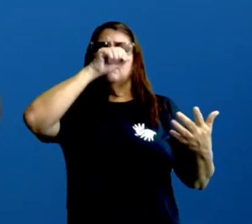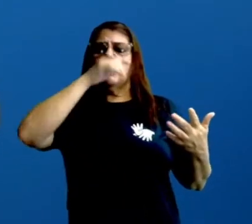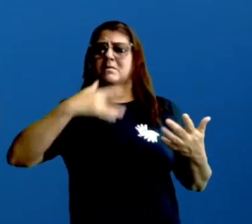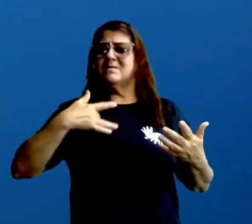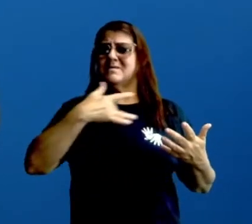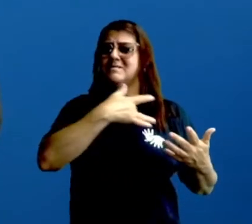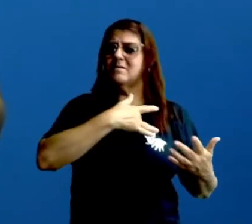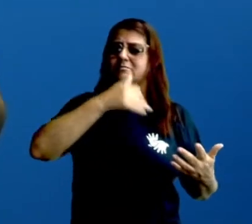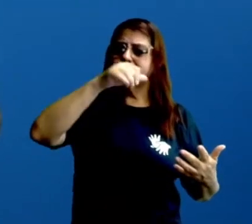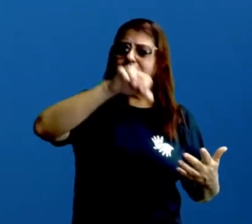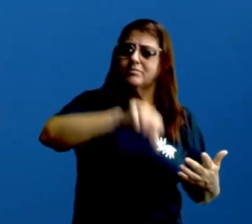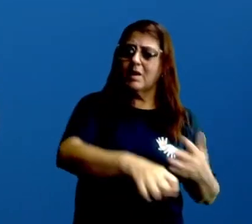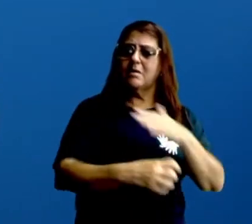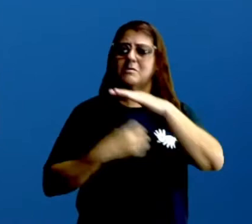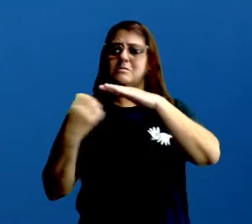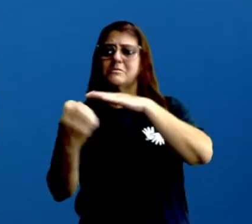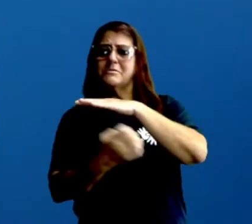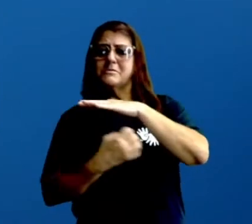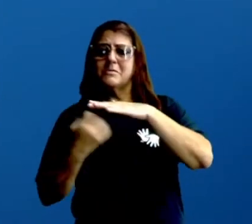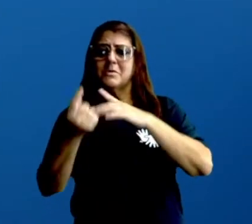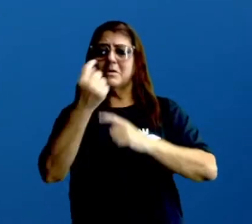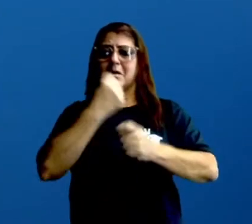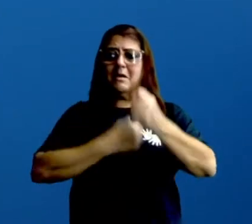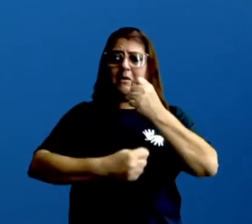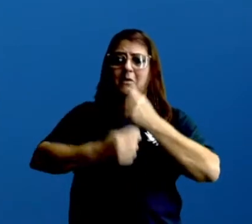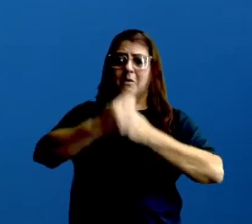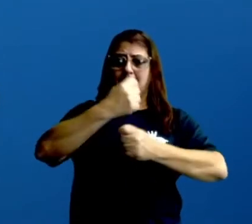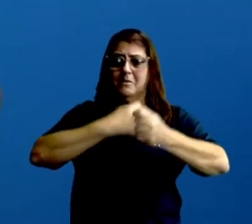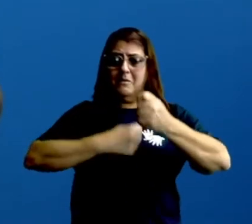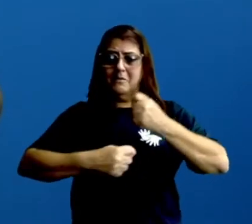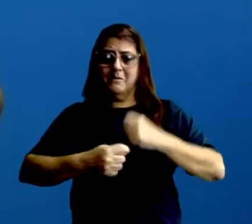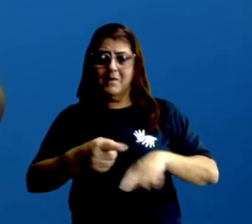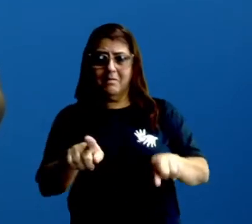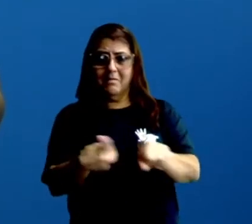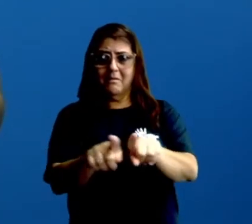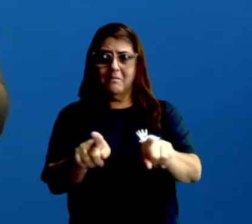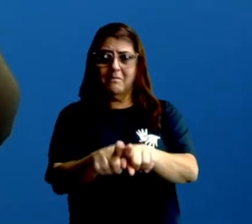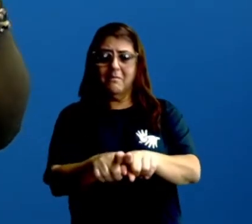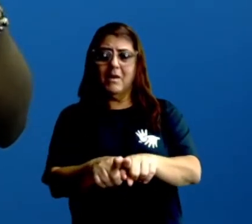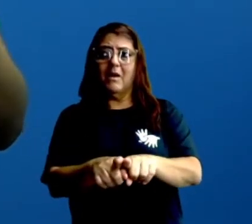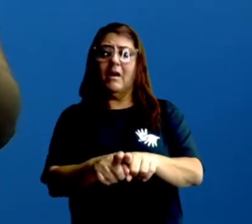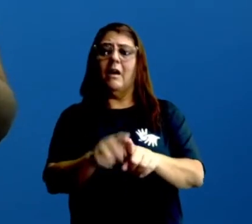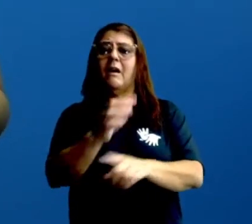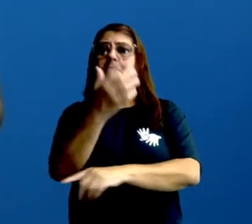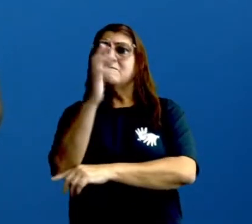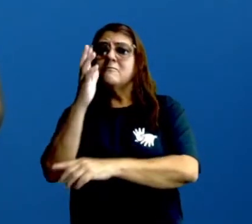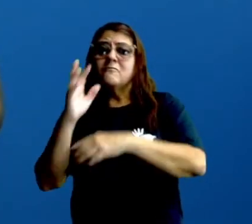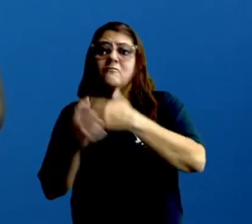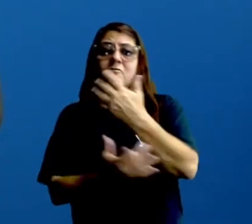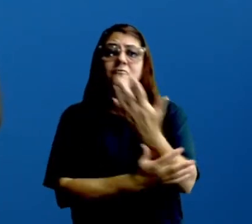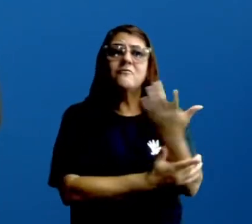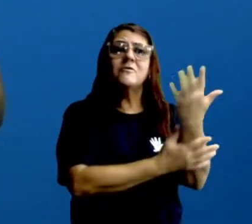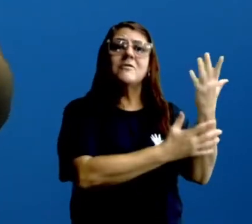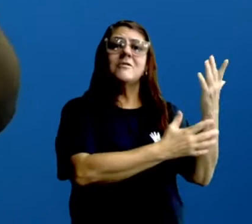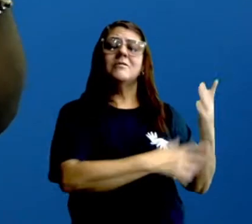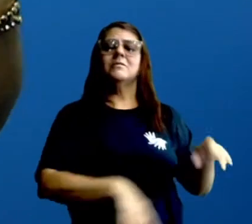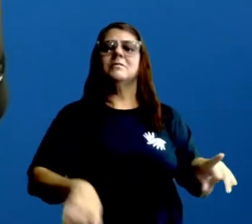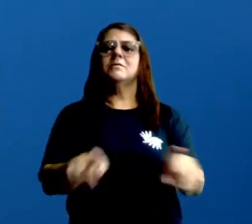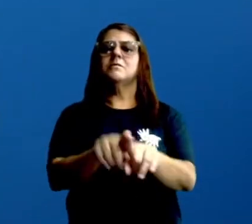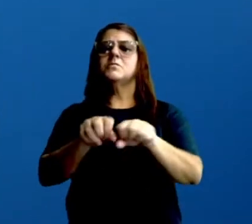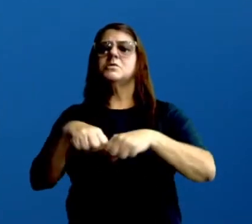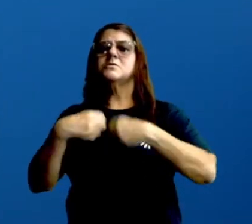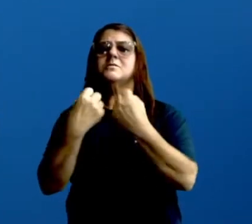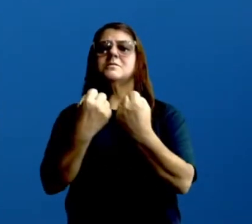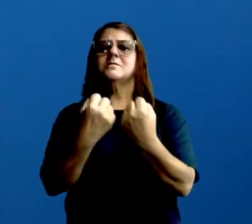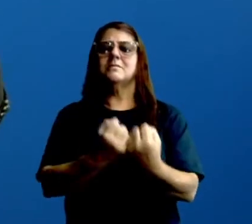Antes também industriais né também pela questão da economia fizeram porque a nossa Flora também com que a nossa sociedade ela